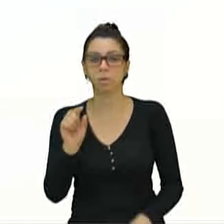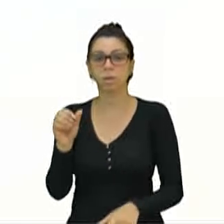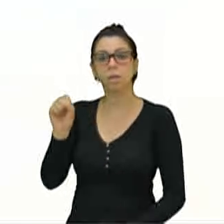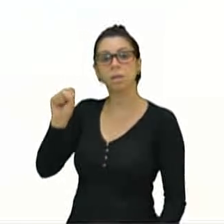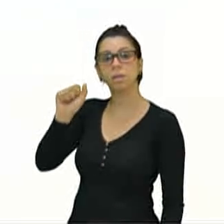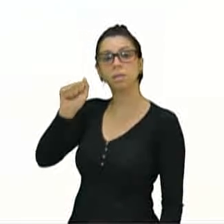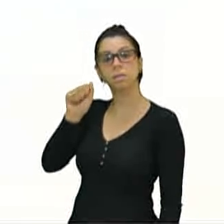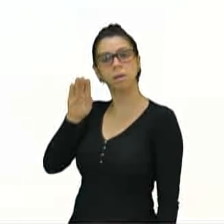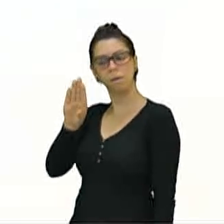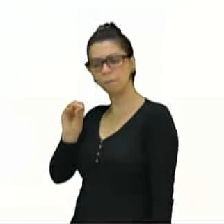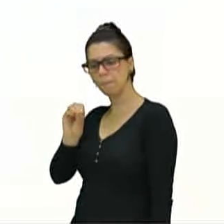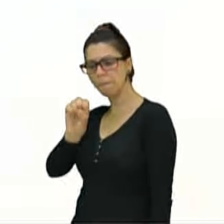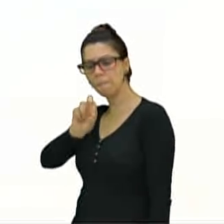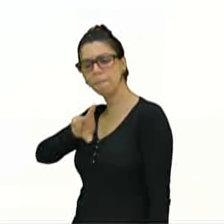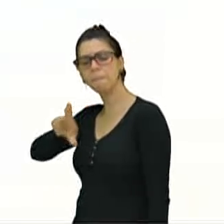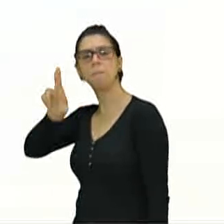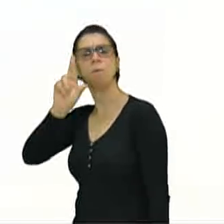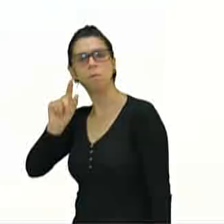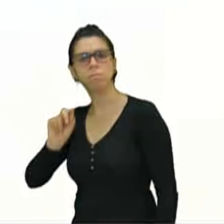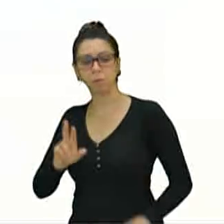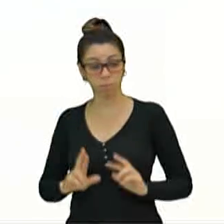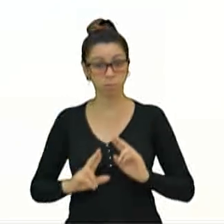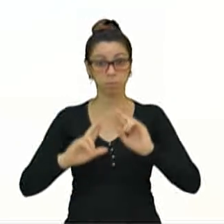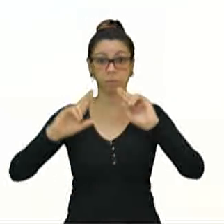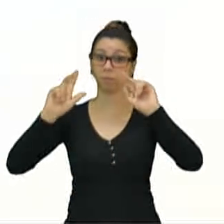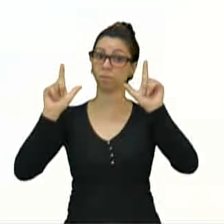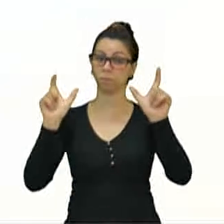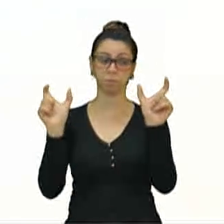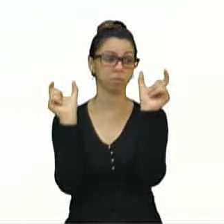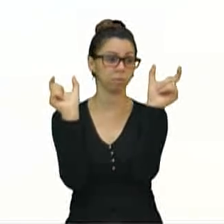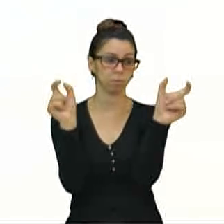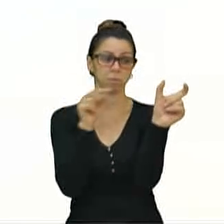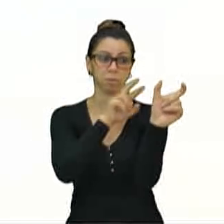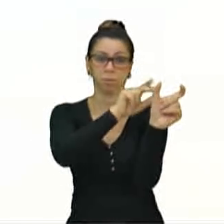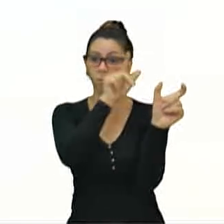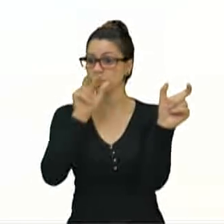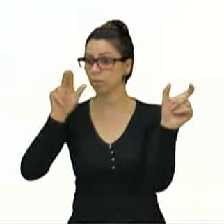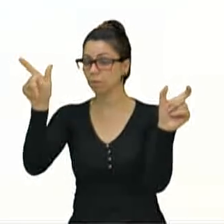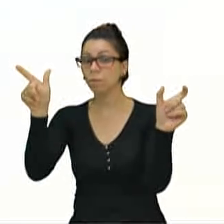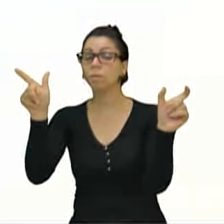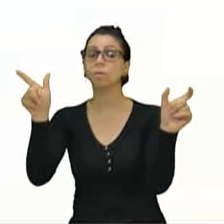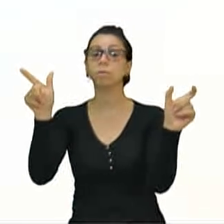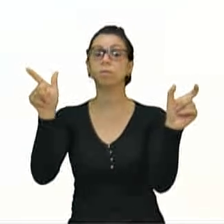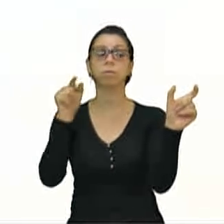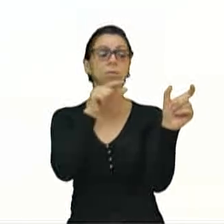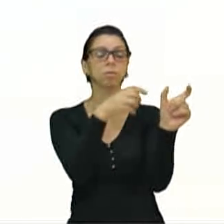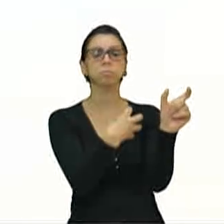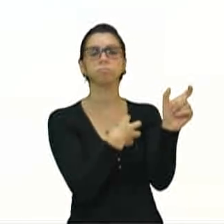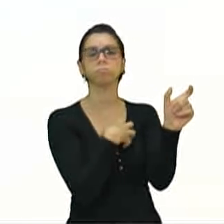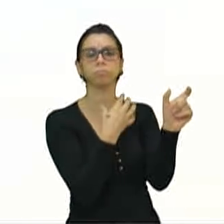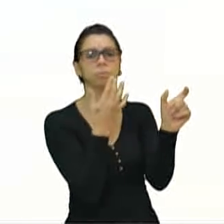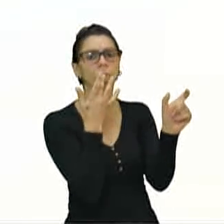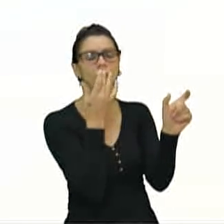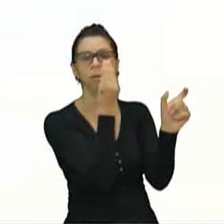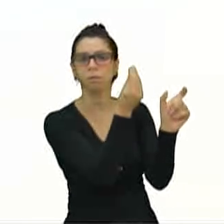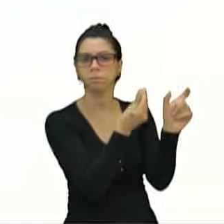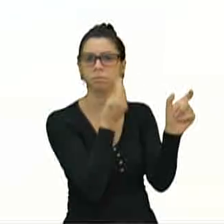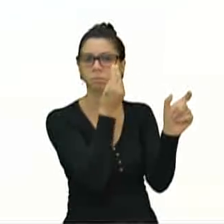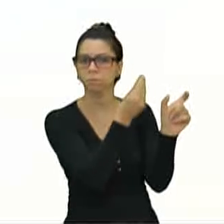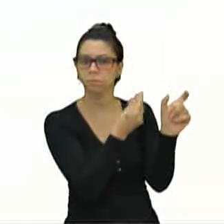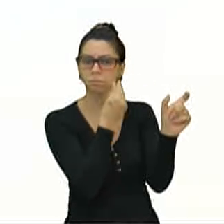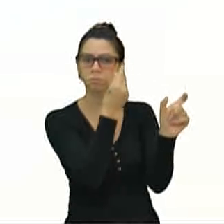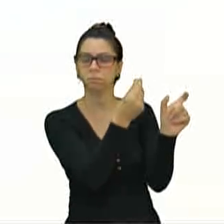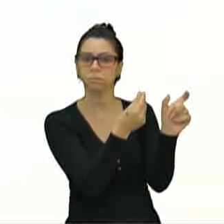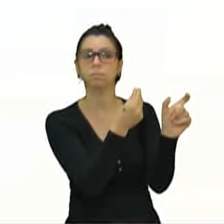da mesma forma de percepção, mas são bem diferentes. O gosto se refere apenas ao sentido do paladar,